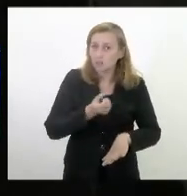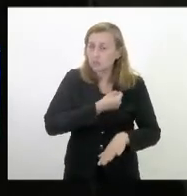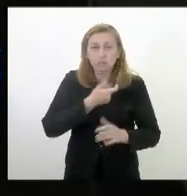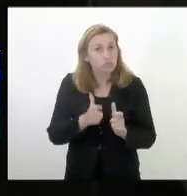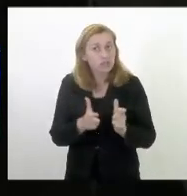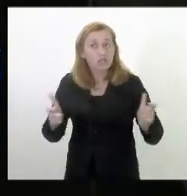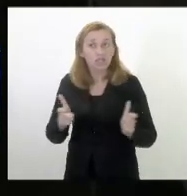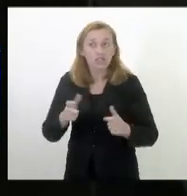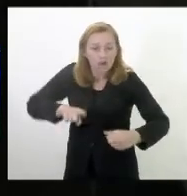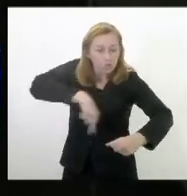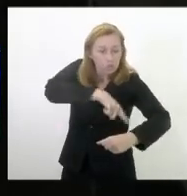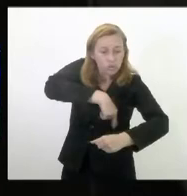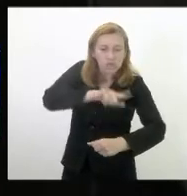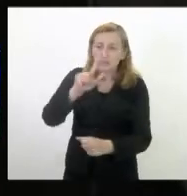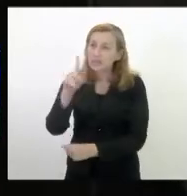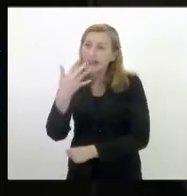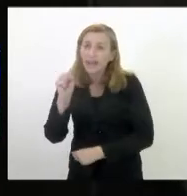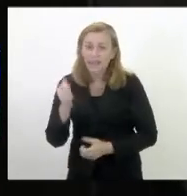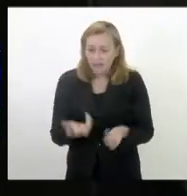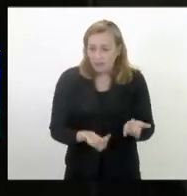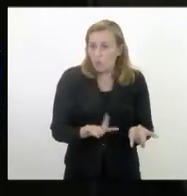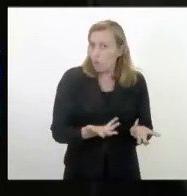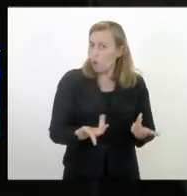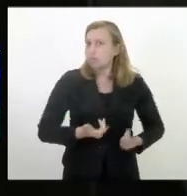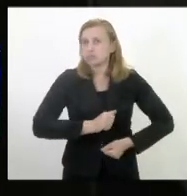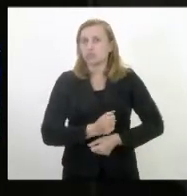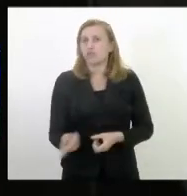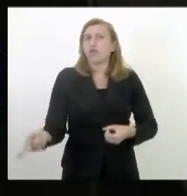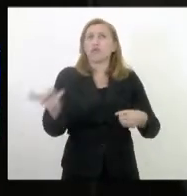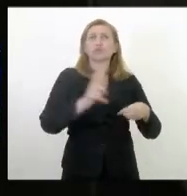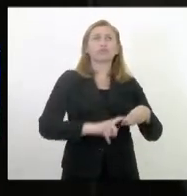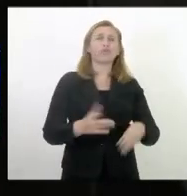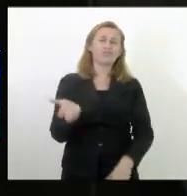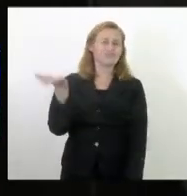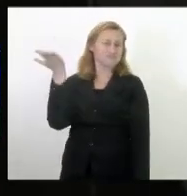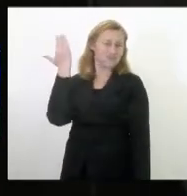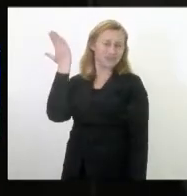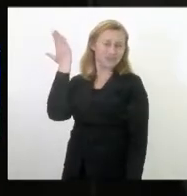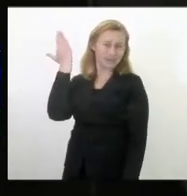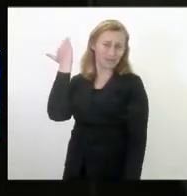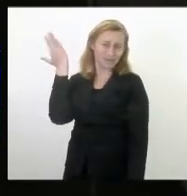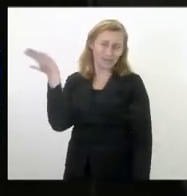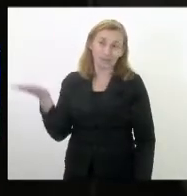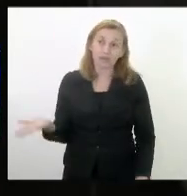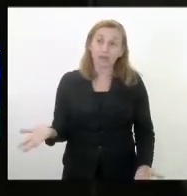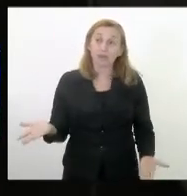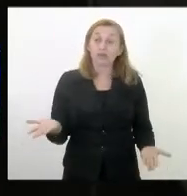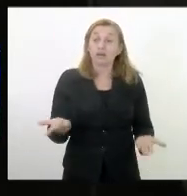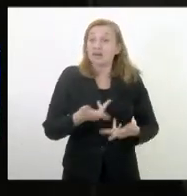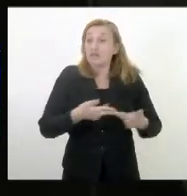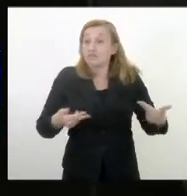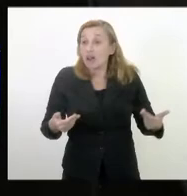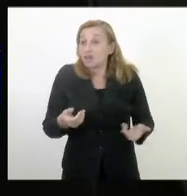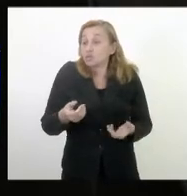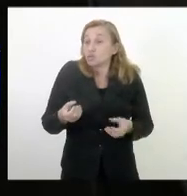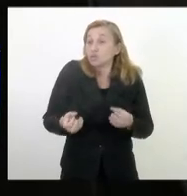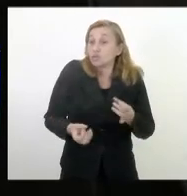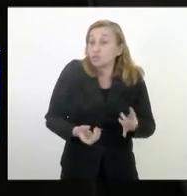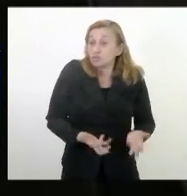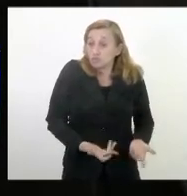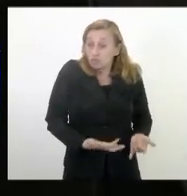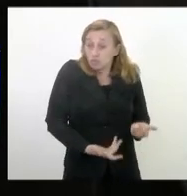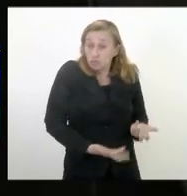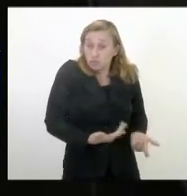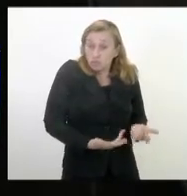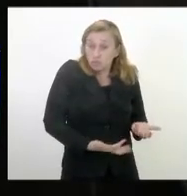está cozinhando no fogão a lenha. Voltou à moda antiga, e muitos cozinhando até no fogareirozinho em casa.